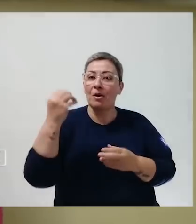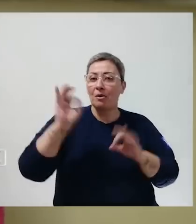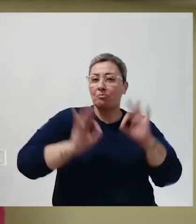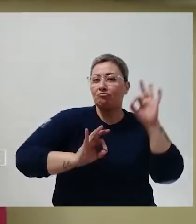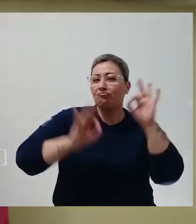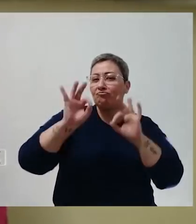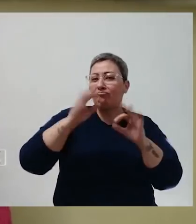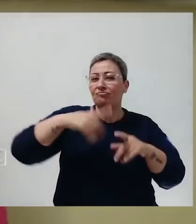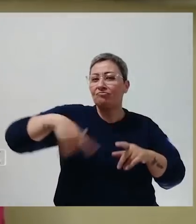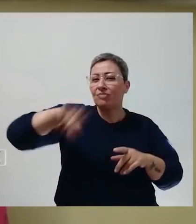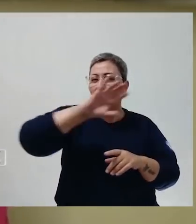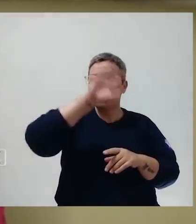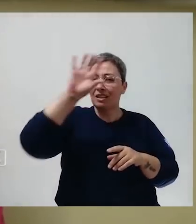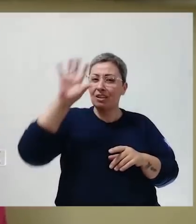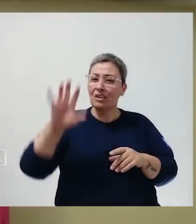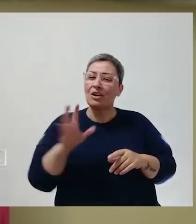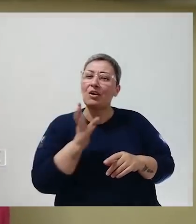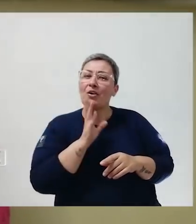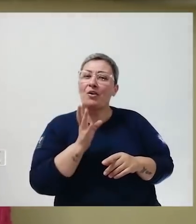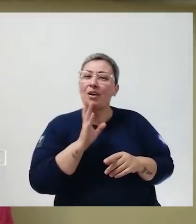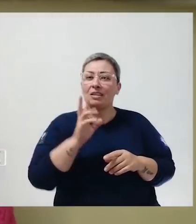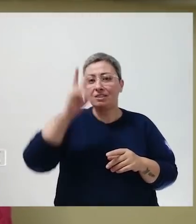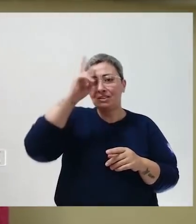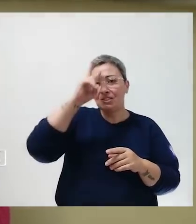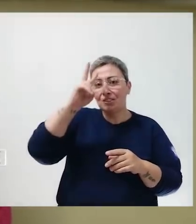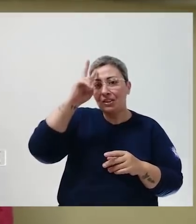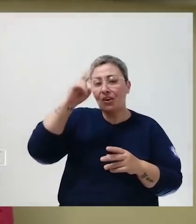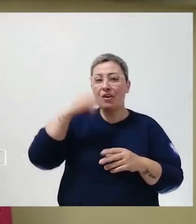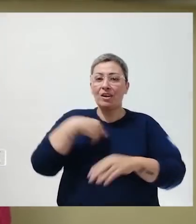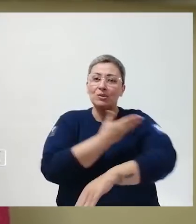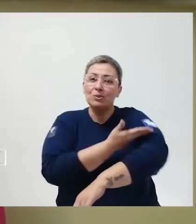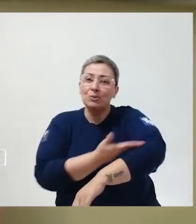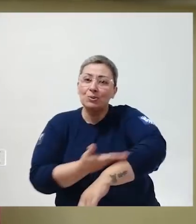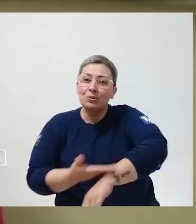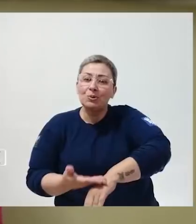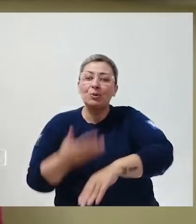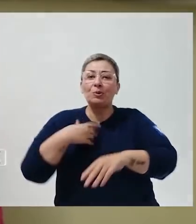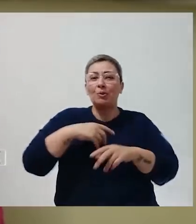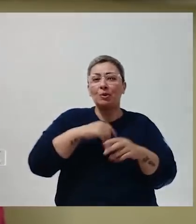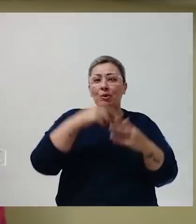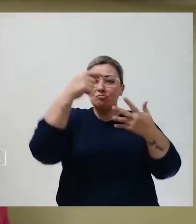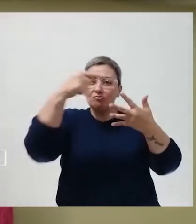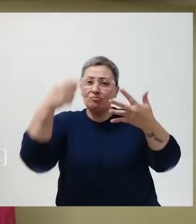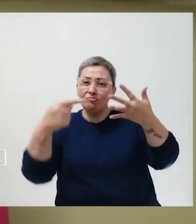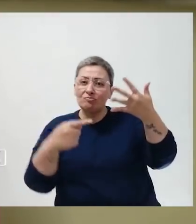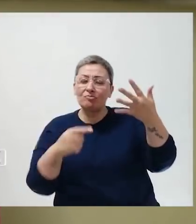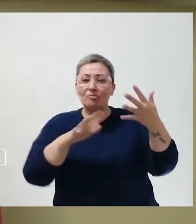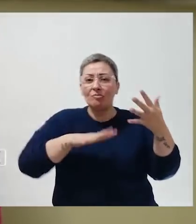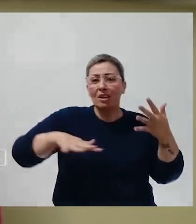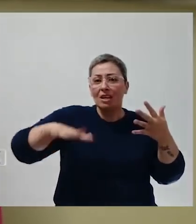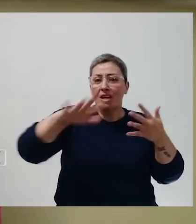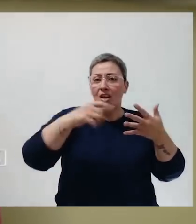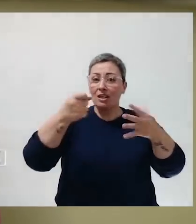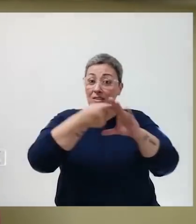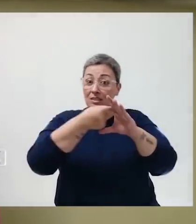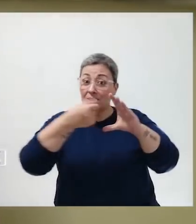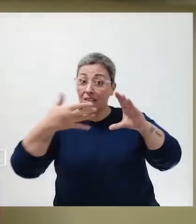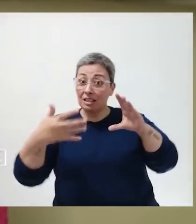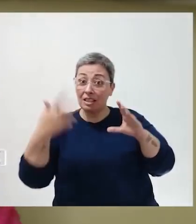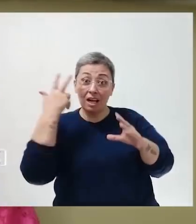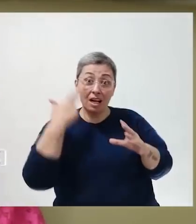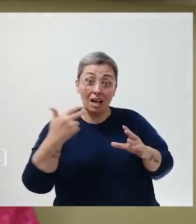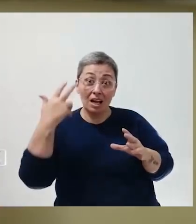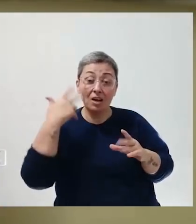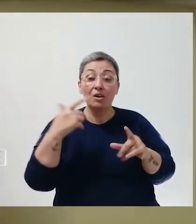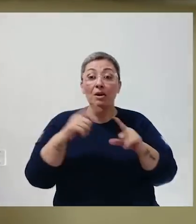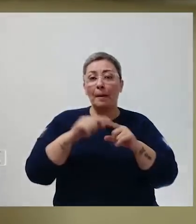essas regiões e conhecermos sua história, seus costumes, seus aspectos físicos, as características